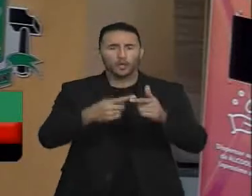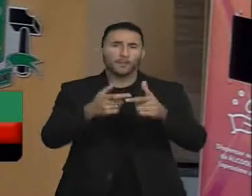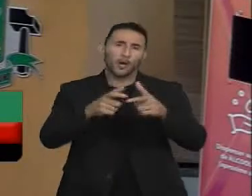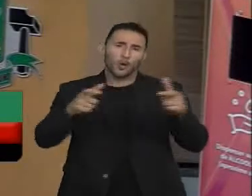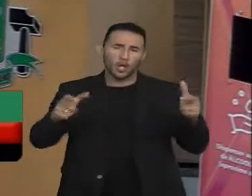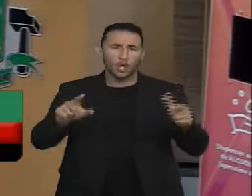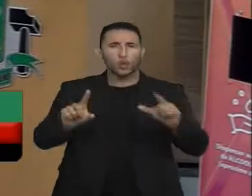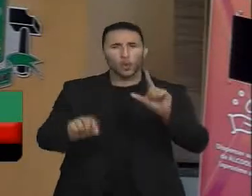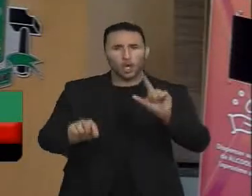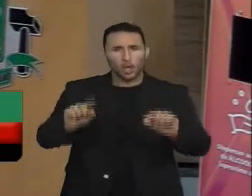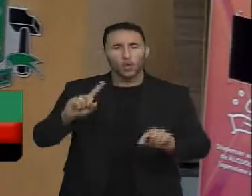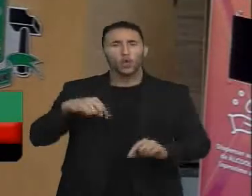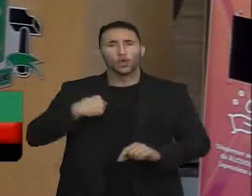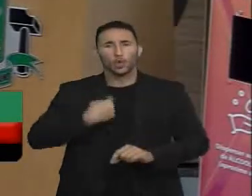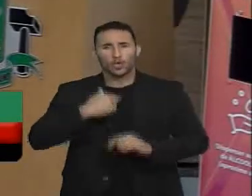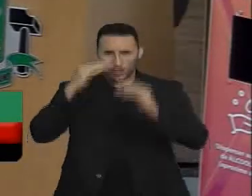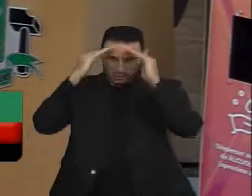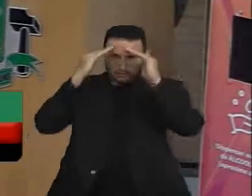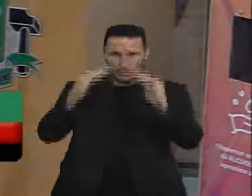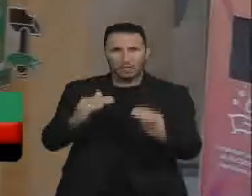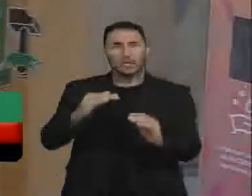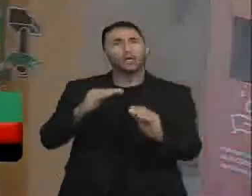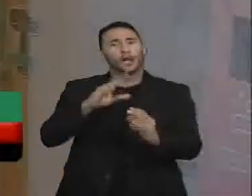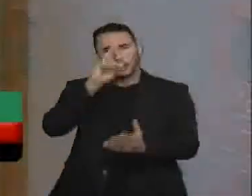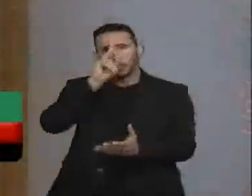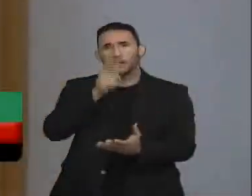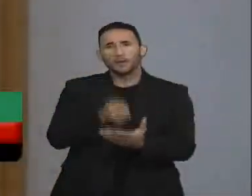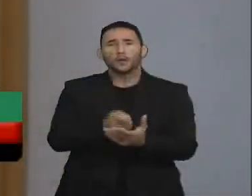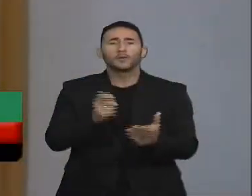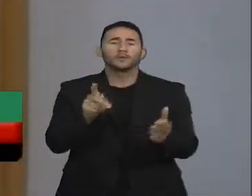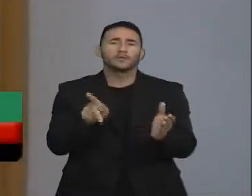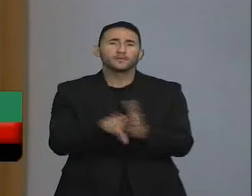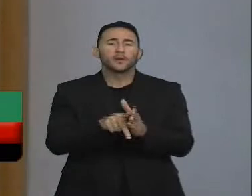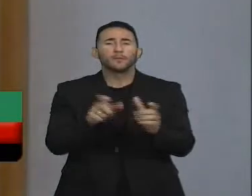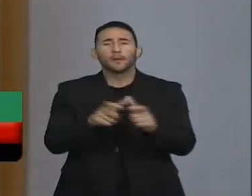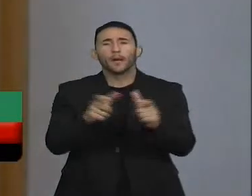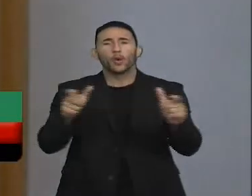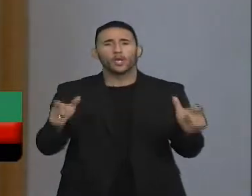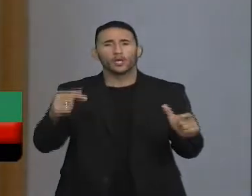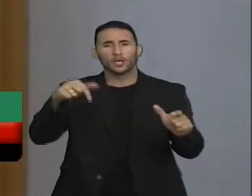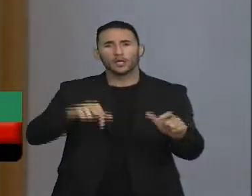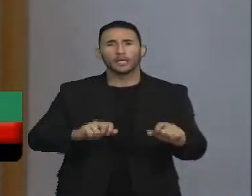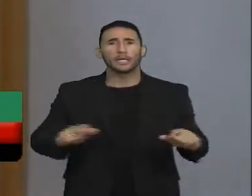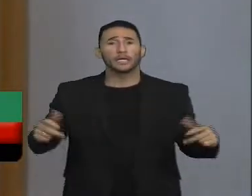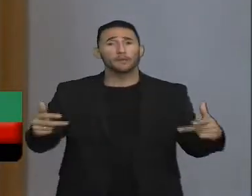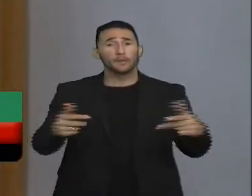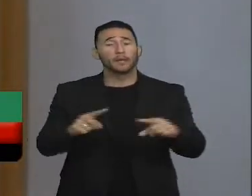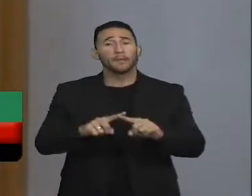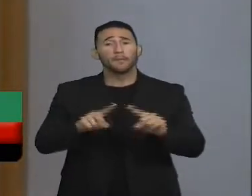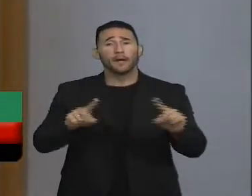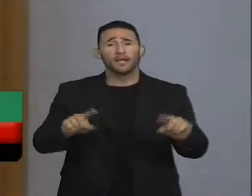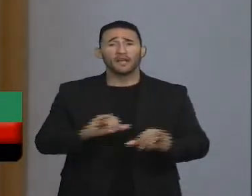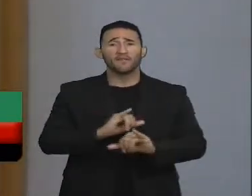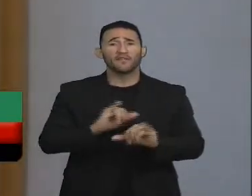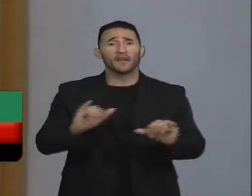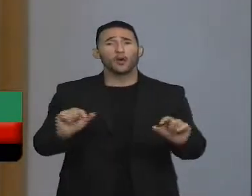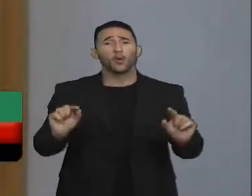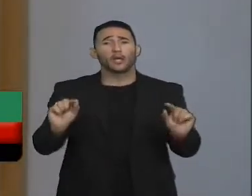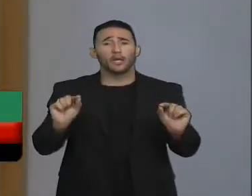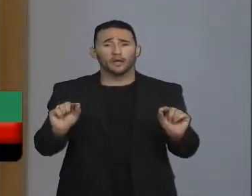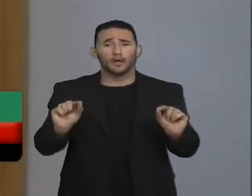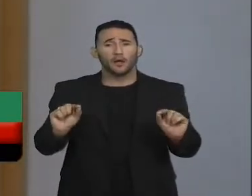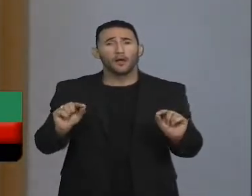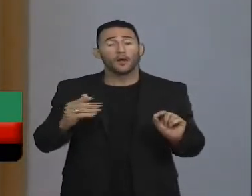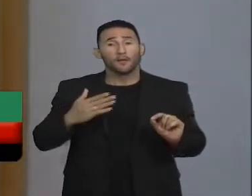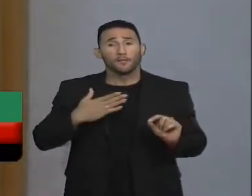gente respeita democraticamente sempre a maioria desta casa, mas queria só deixar aqui registrado que a